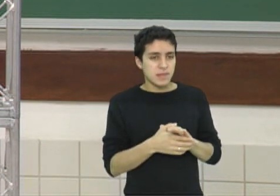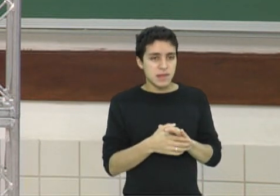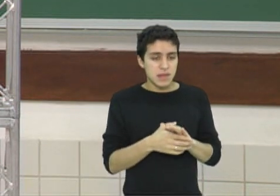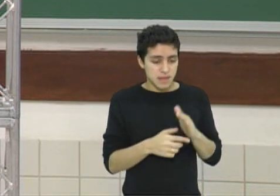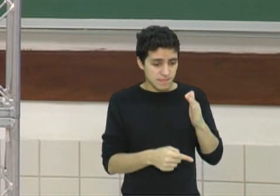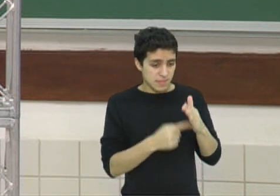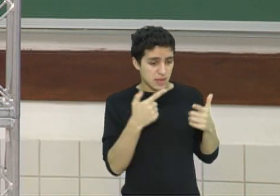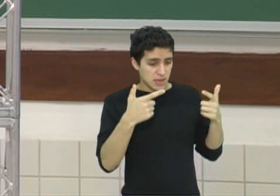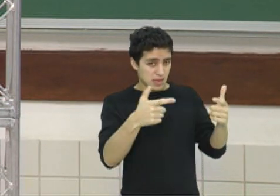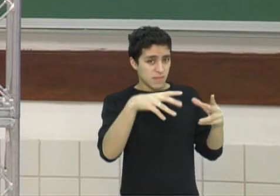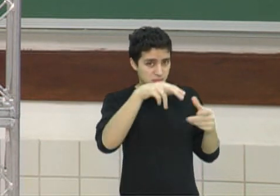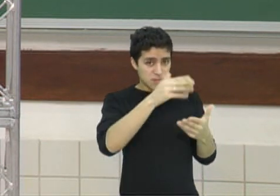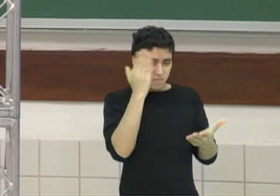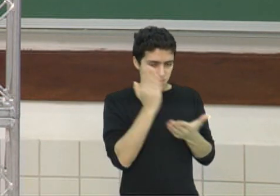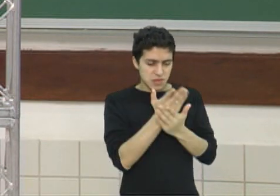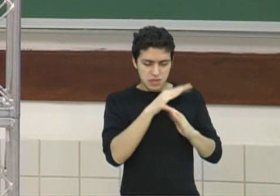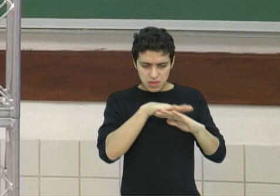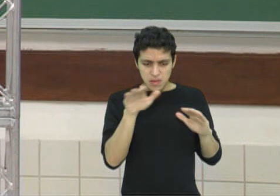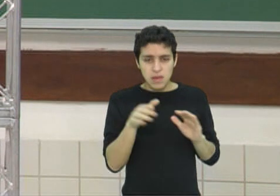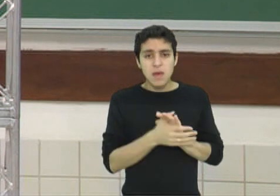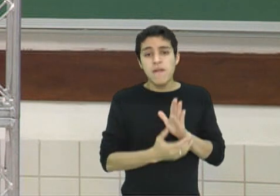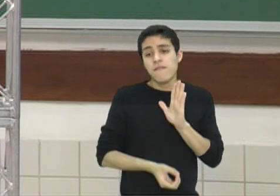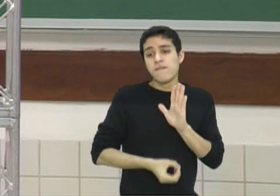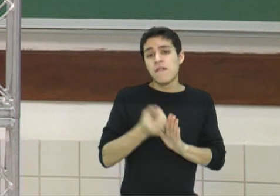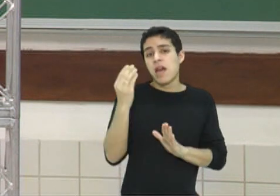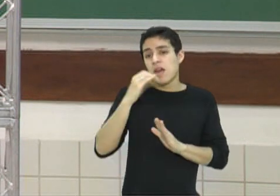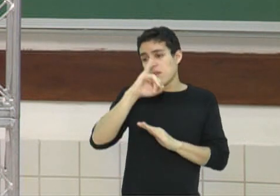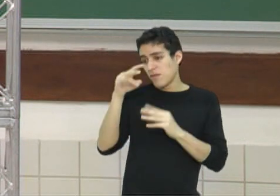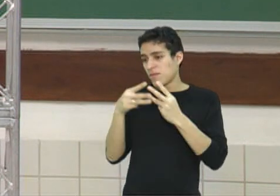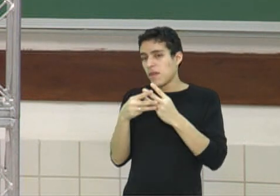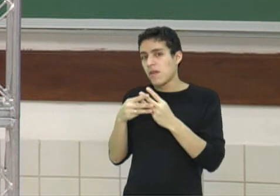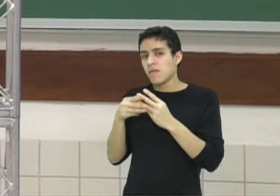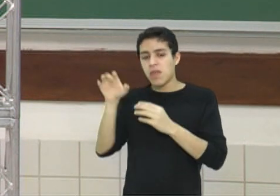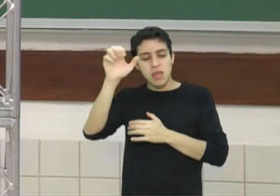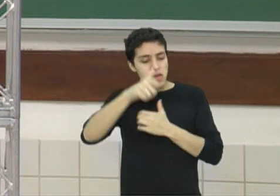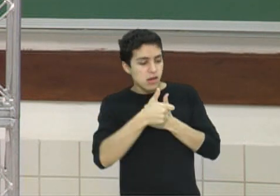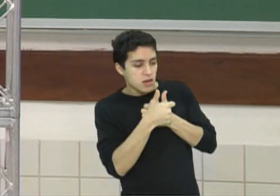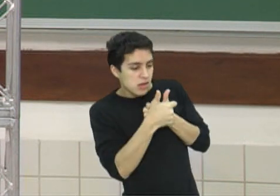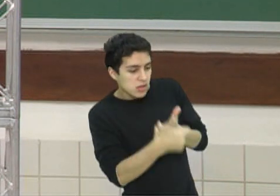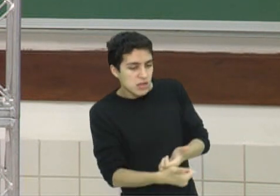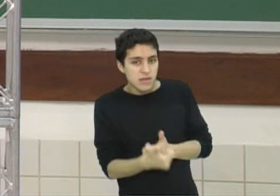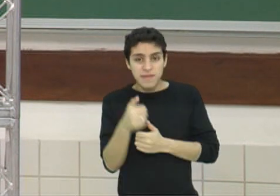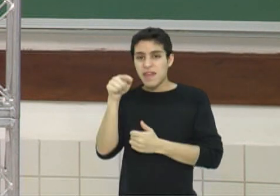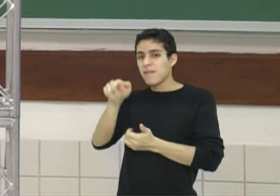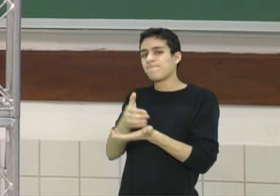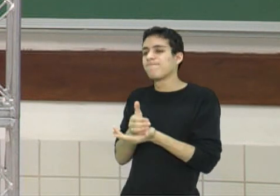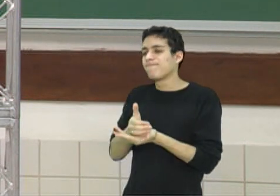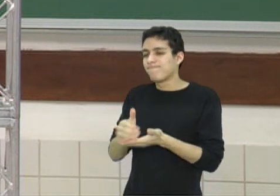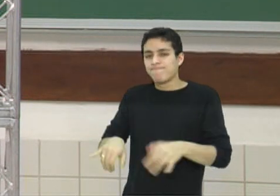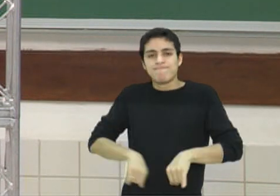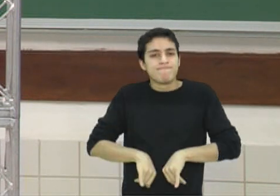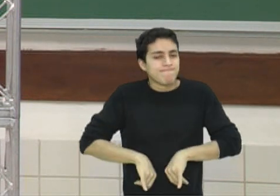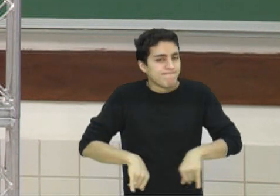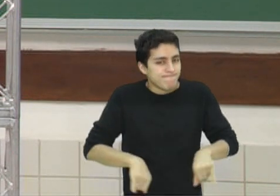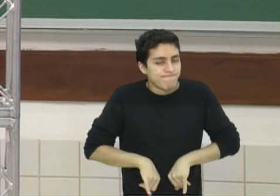Primeira Guerra Mundial, me perdoe, muitos judeus foram perseguidos na Europa. Ali já começou essa perseguição.